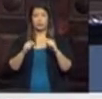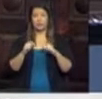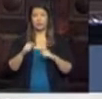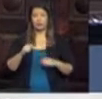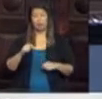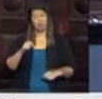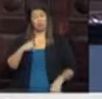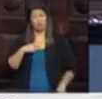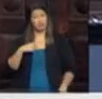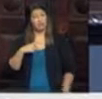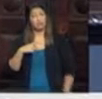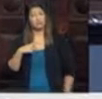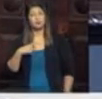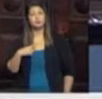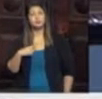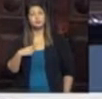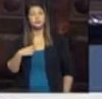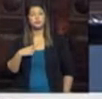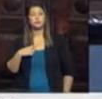existe.